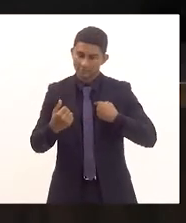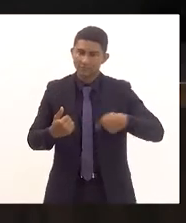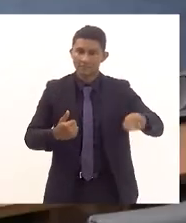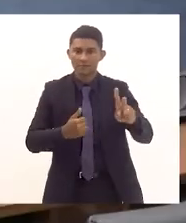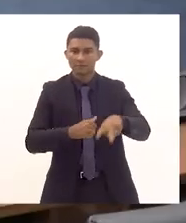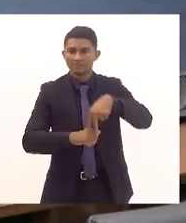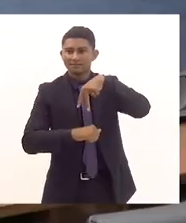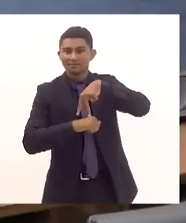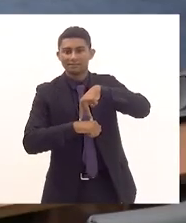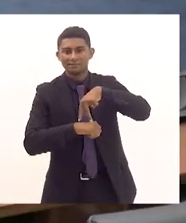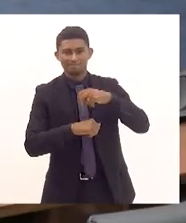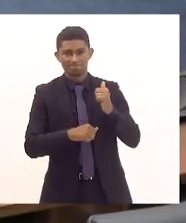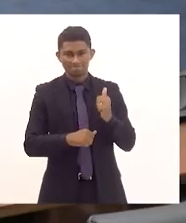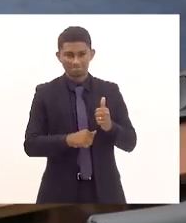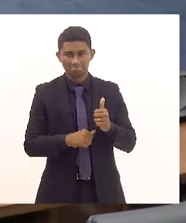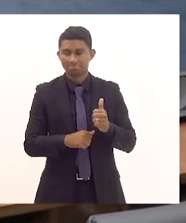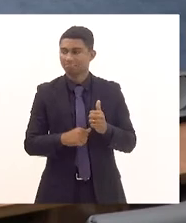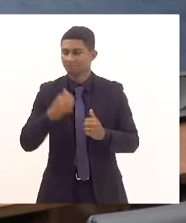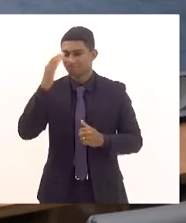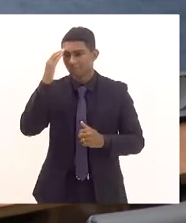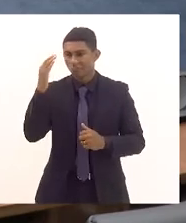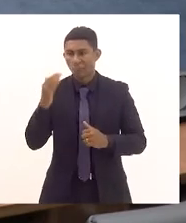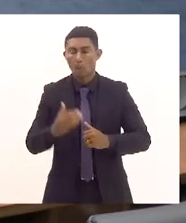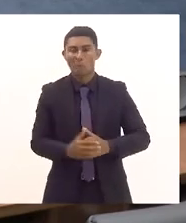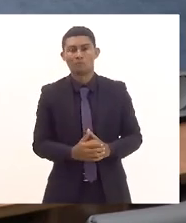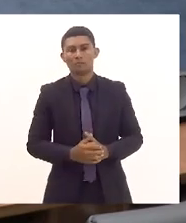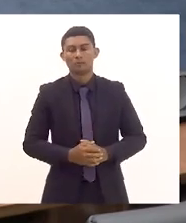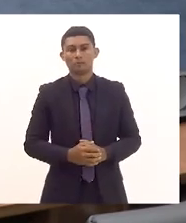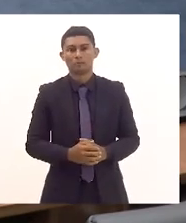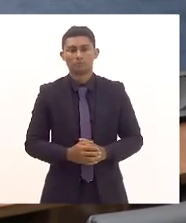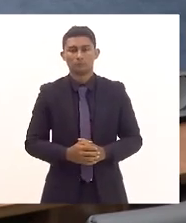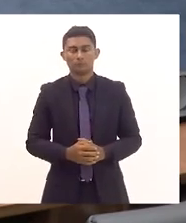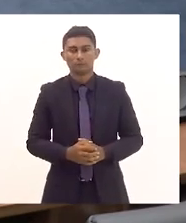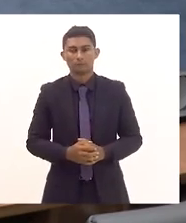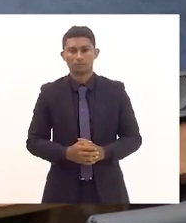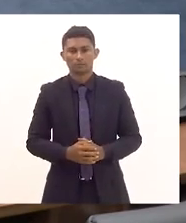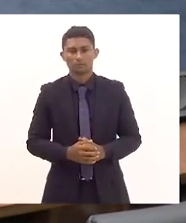a palavra obrigada de cada um